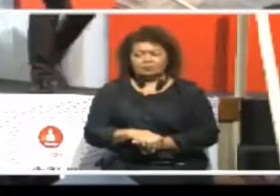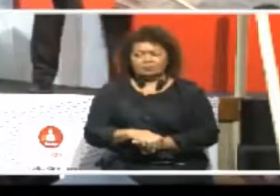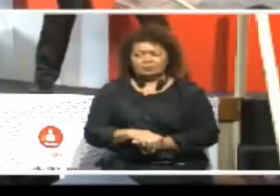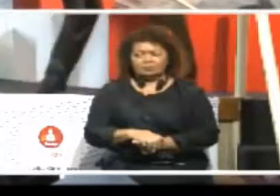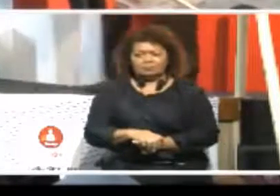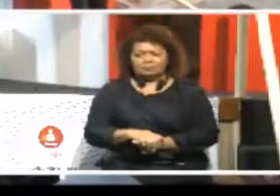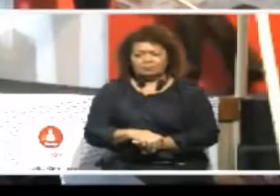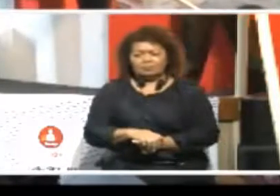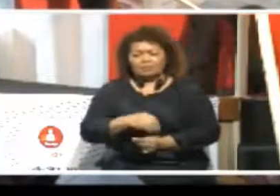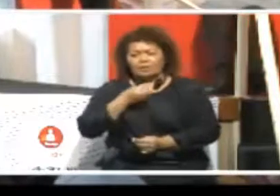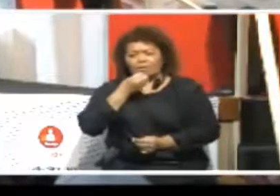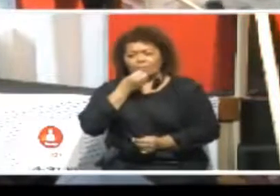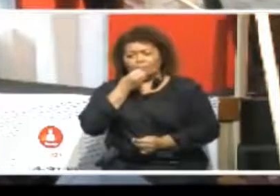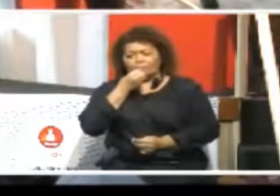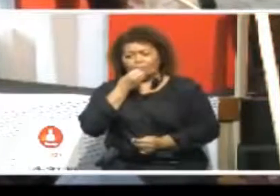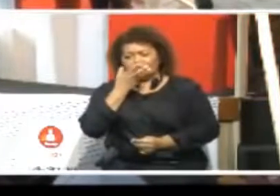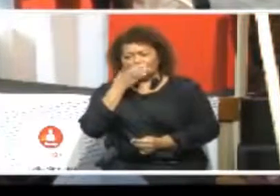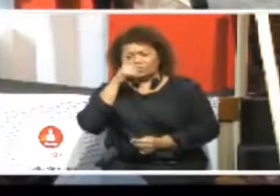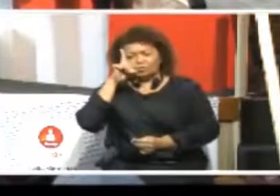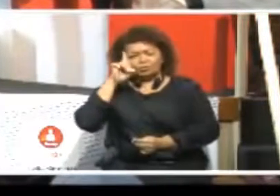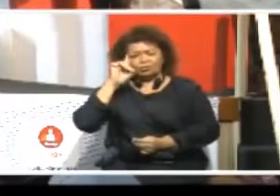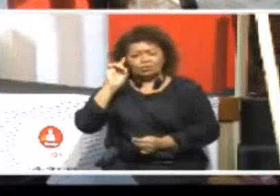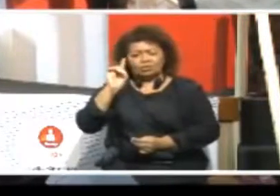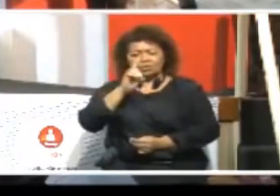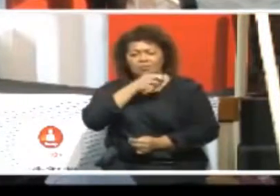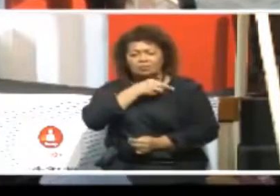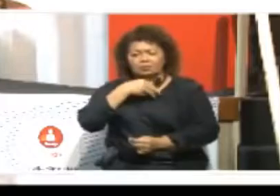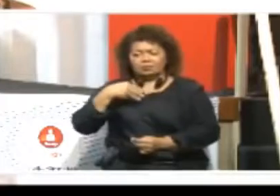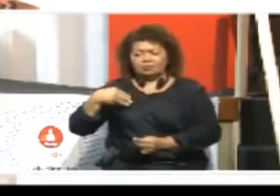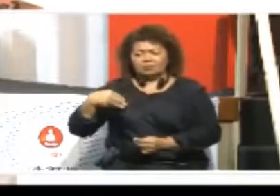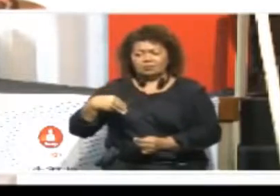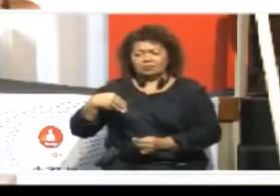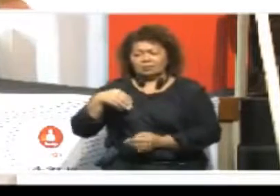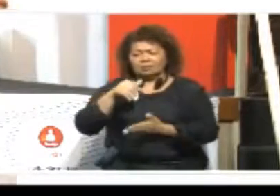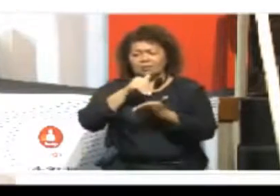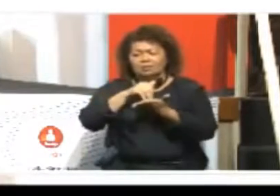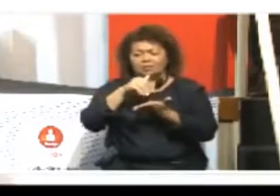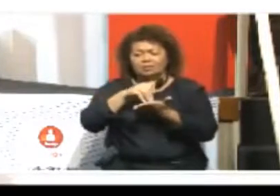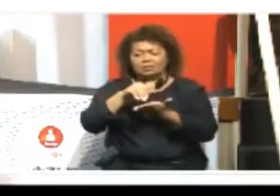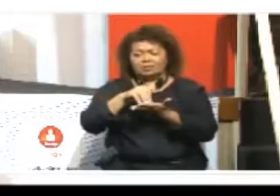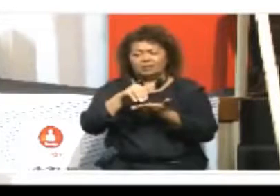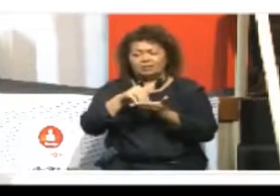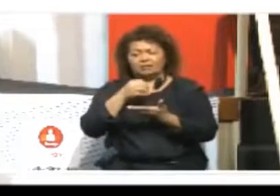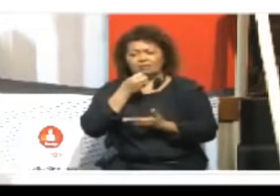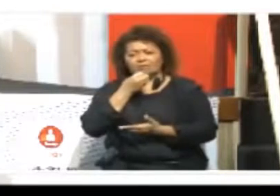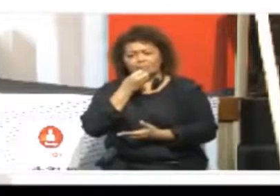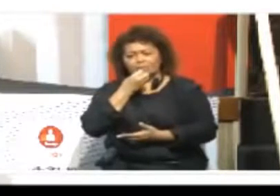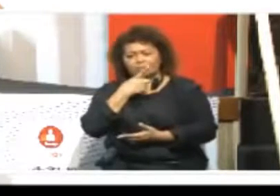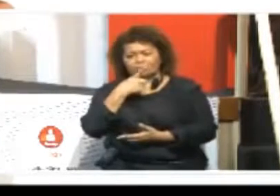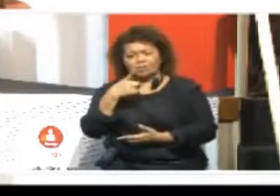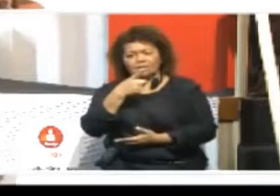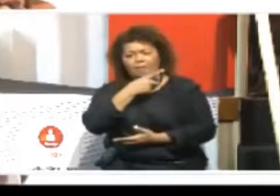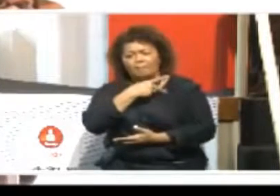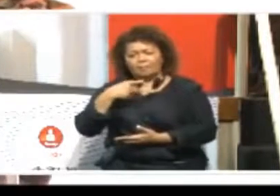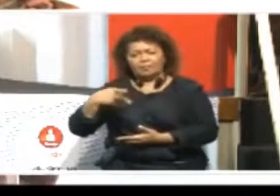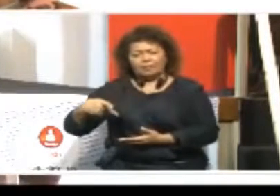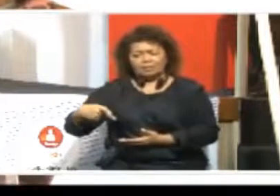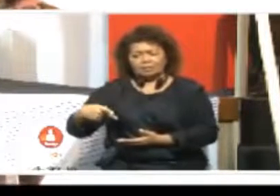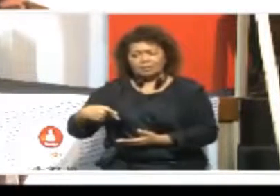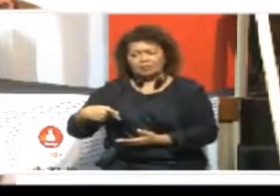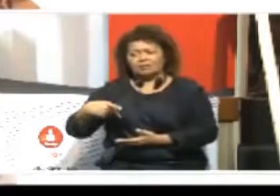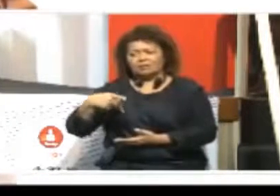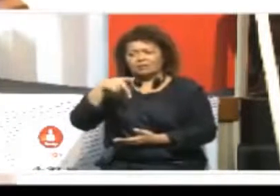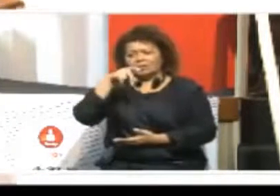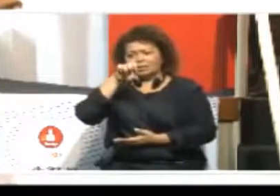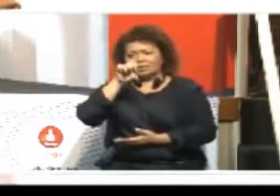Bom dia, senhor ministro. Bom dia, secretário Gleison. Bom dia, presidente da ENAP,